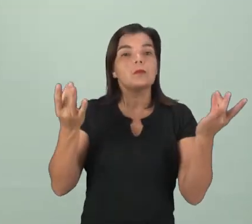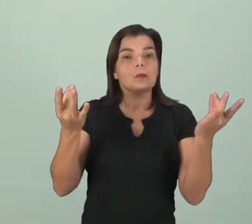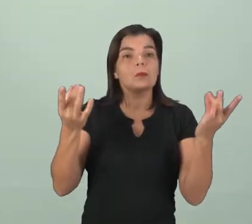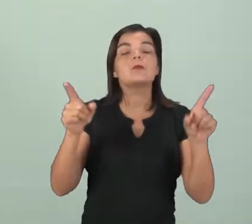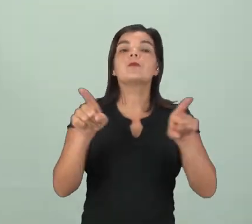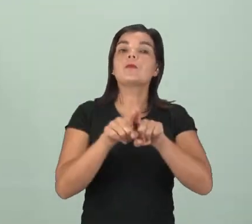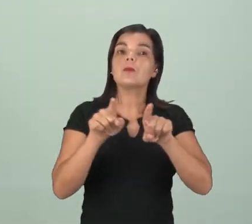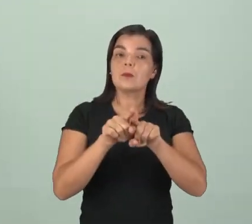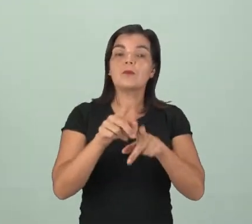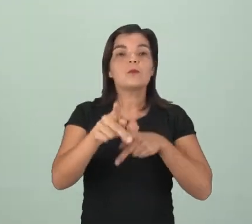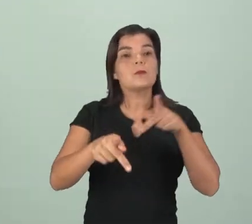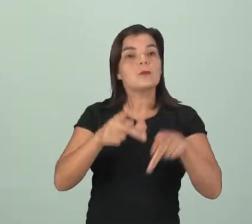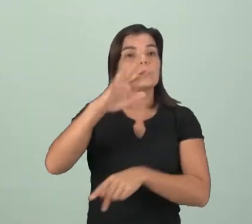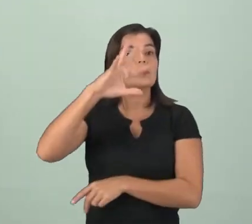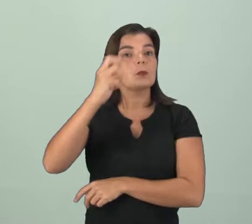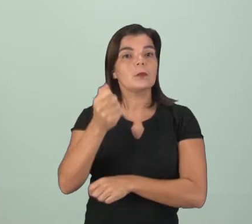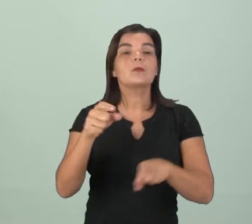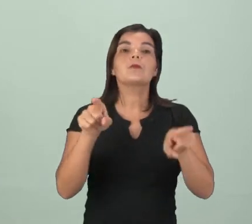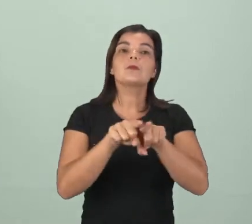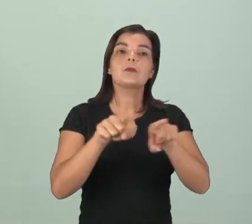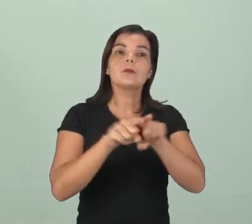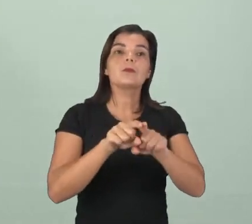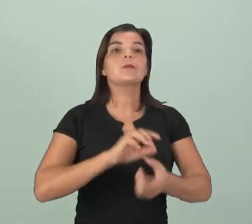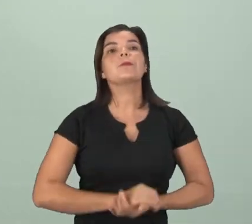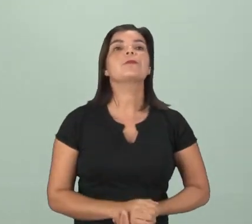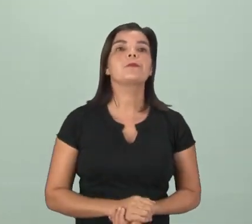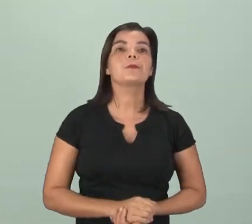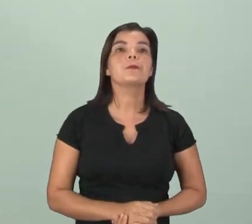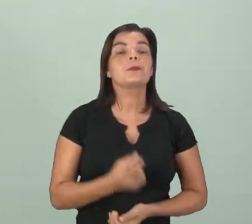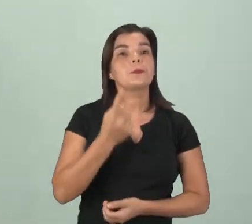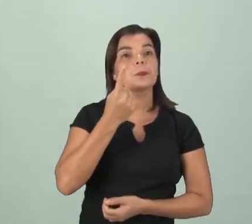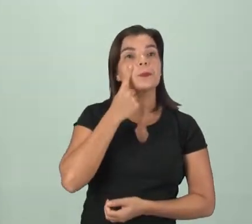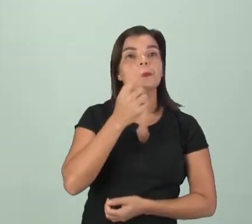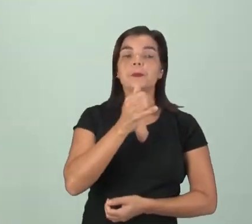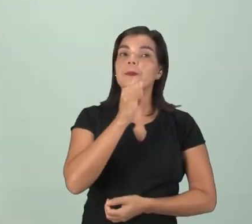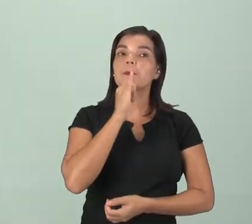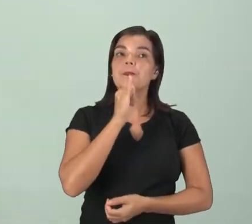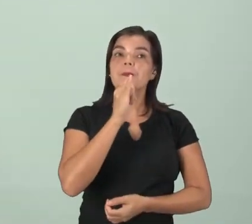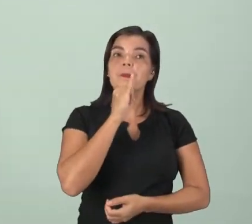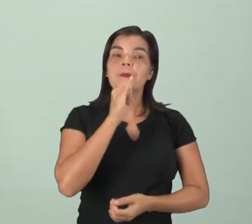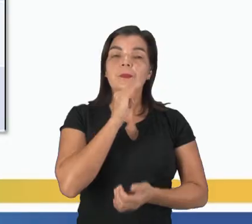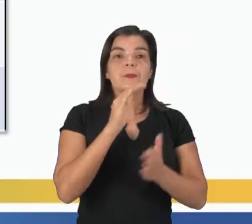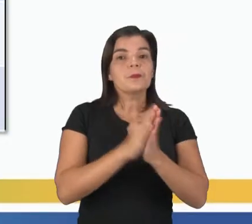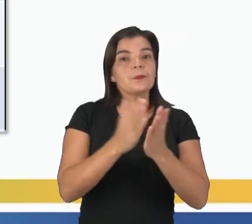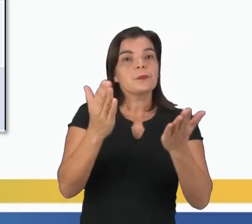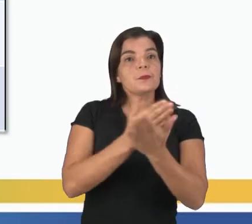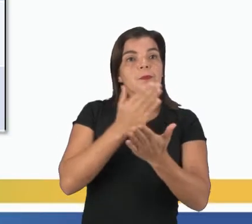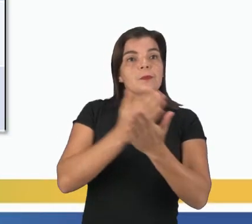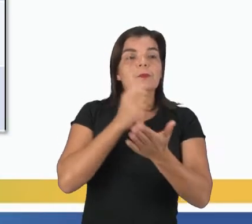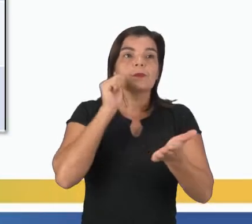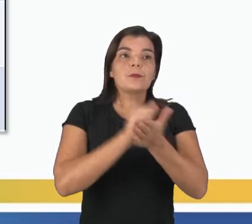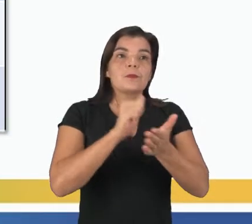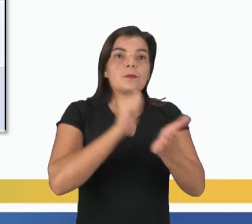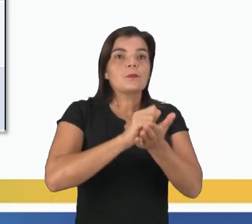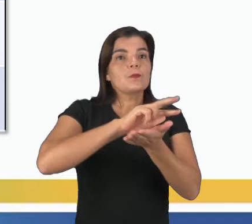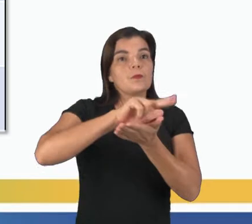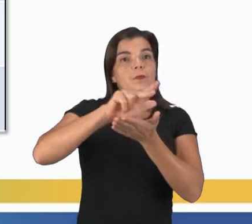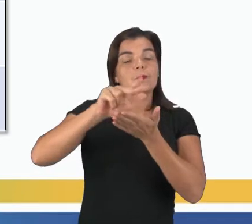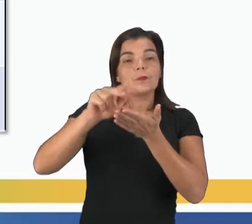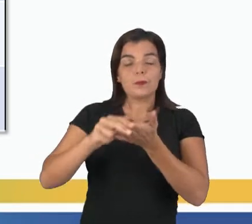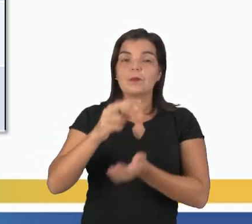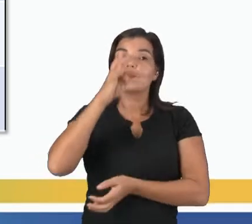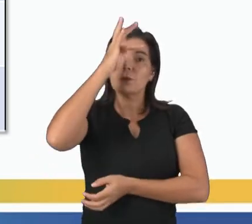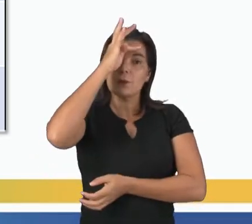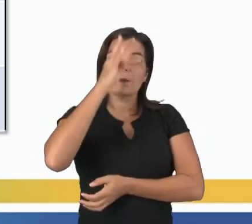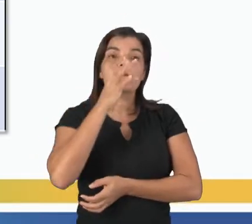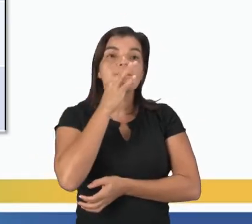da África fizeram isso, ok? Vamos ver exemplos de livros escritos de variadas tradições. Nós vamos ver